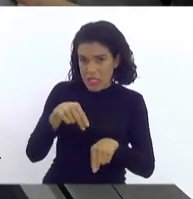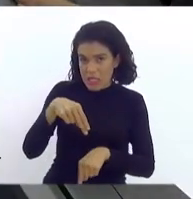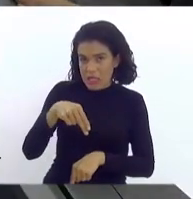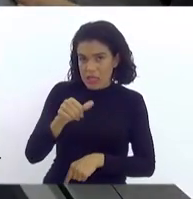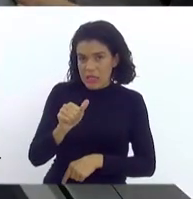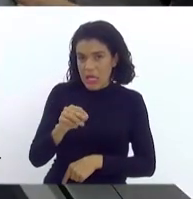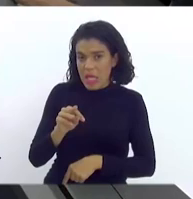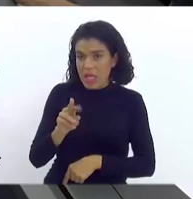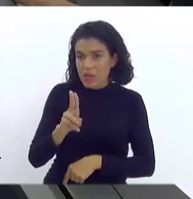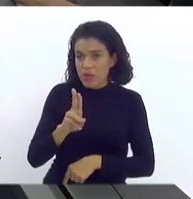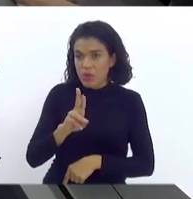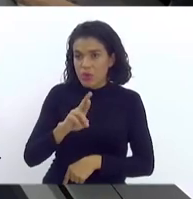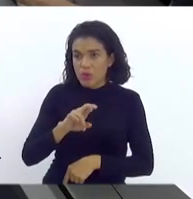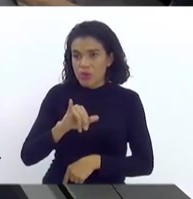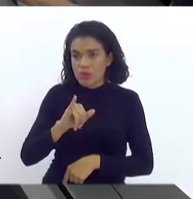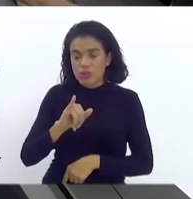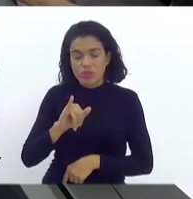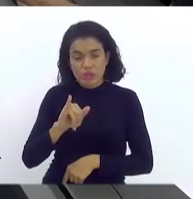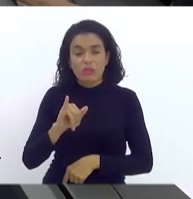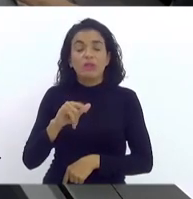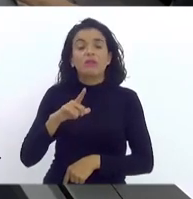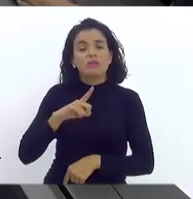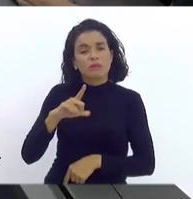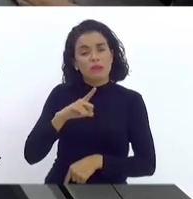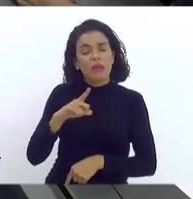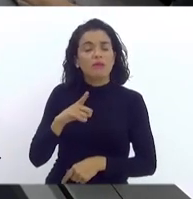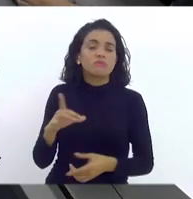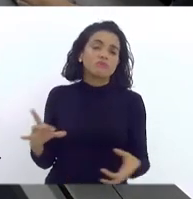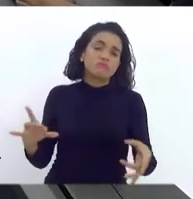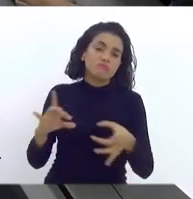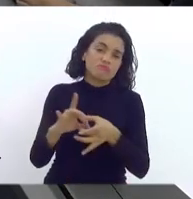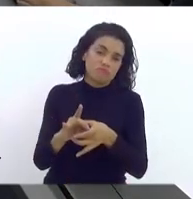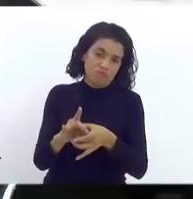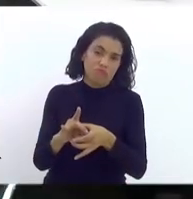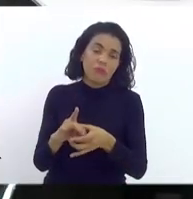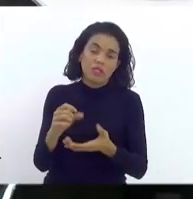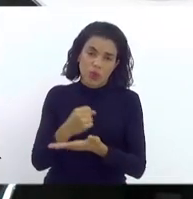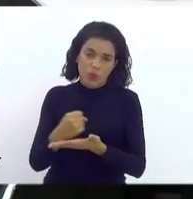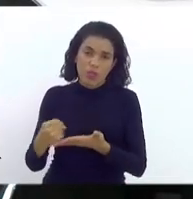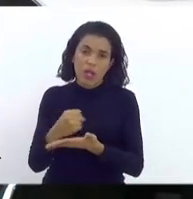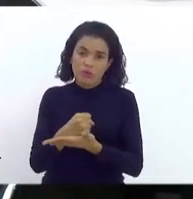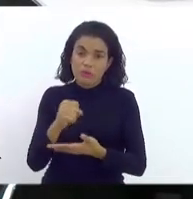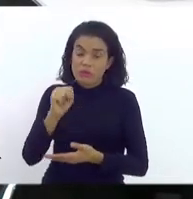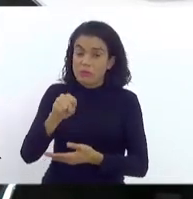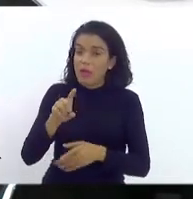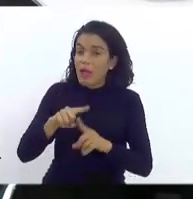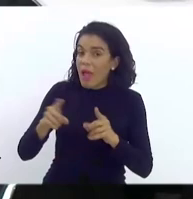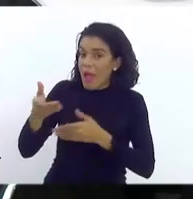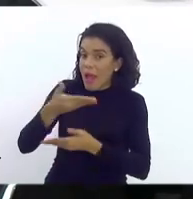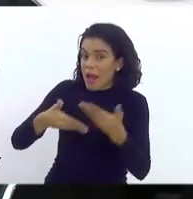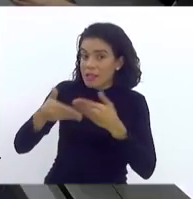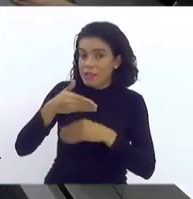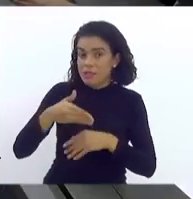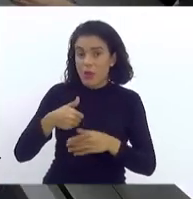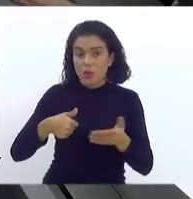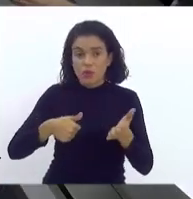fornecedor nosso, como dos fornecedores da ANP, que a gente tem que contratar, mas ela não tem nenhuma relação societária.